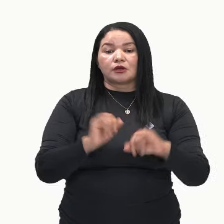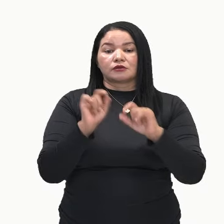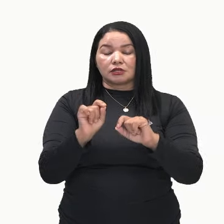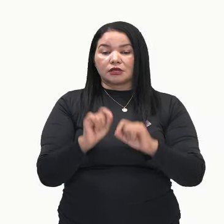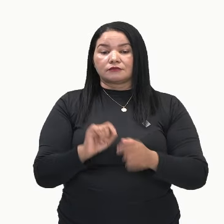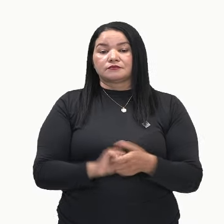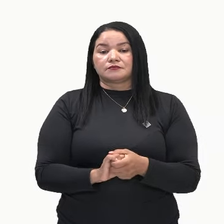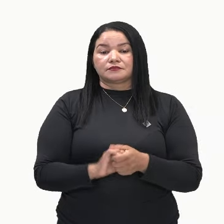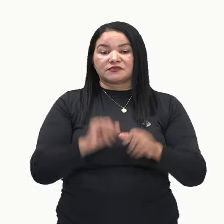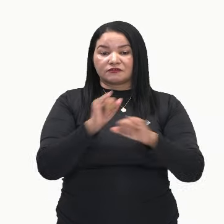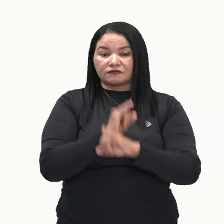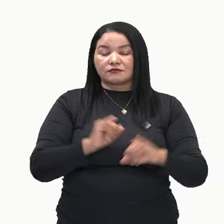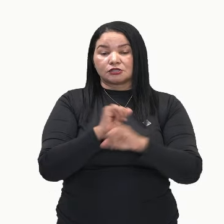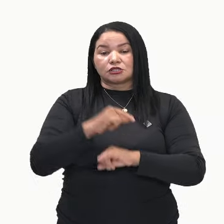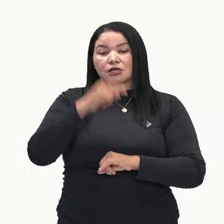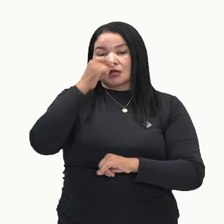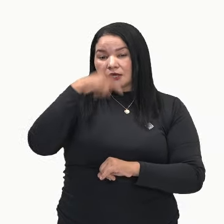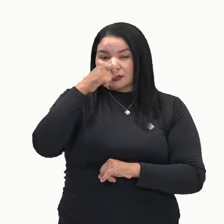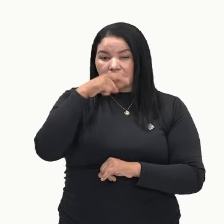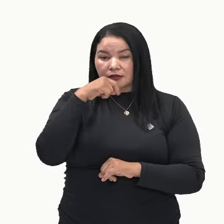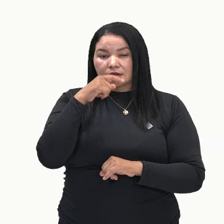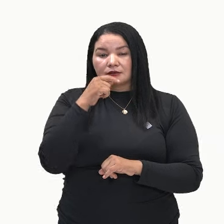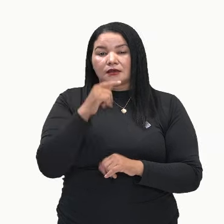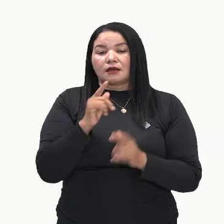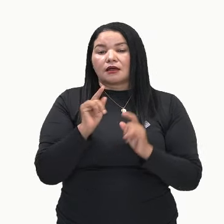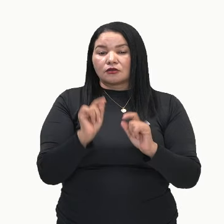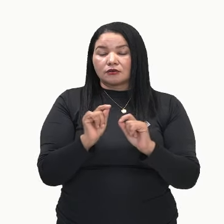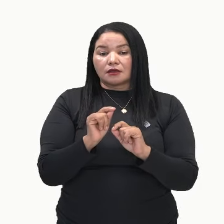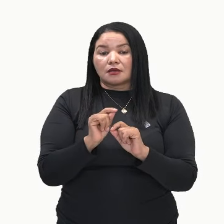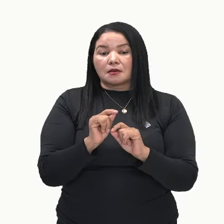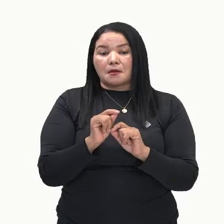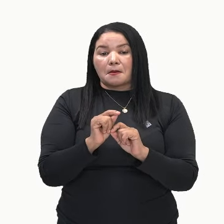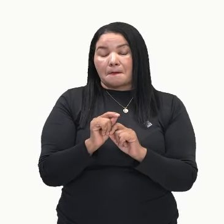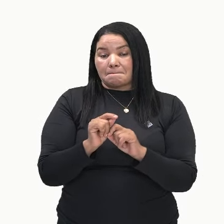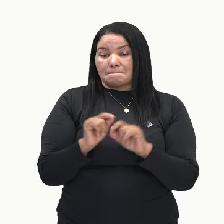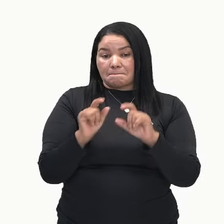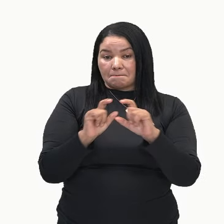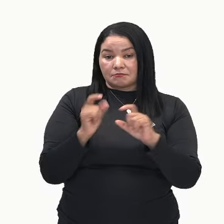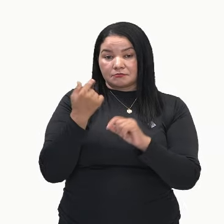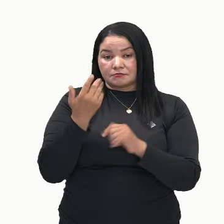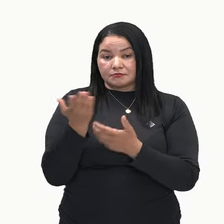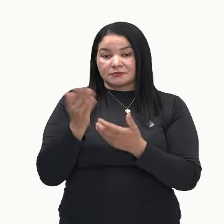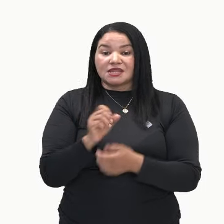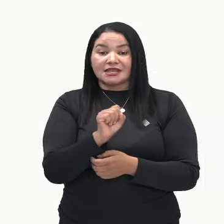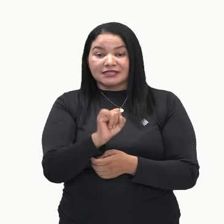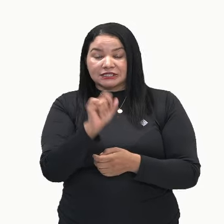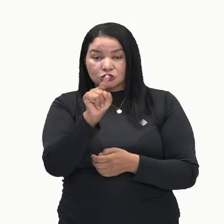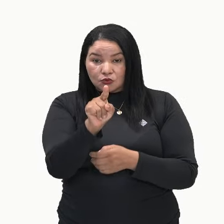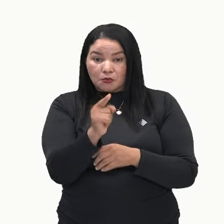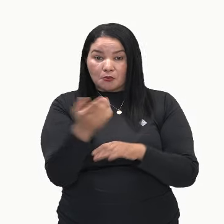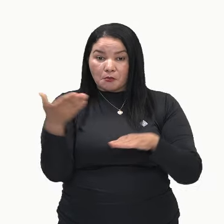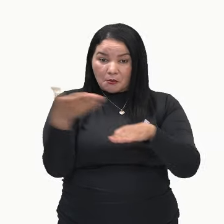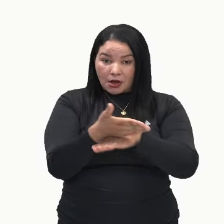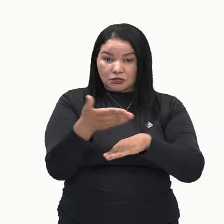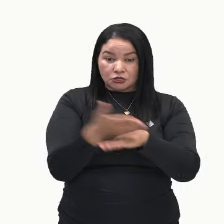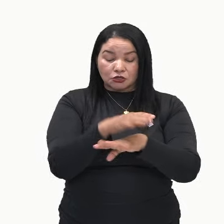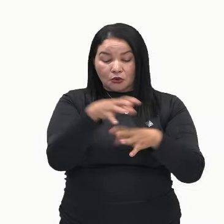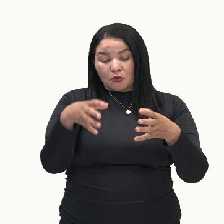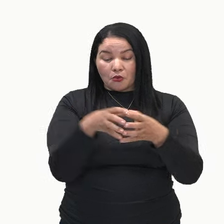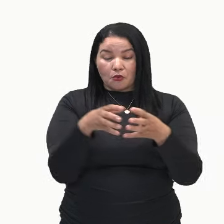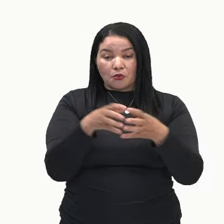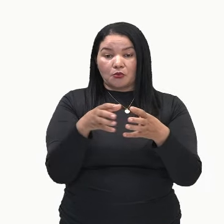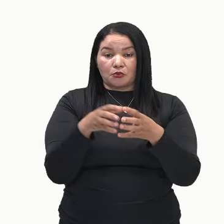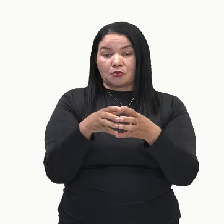gripe. E a mensagem ao lado: se você faz parte de um dos grupos prioritários, atualize a